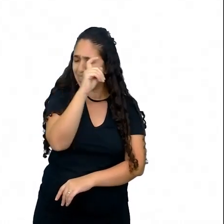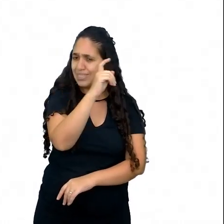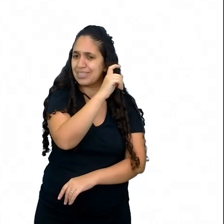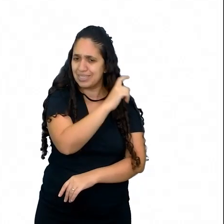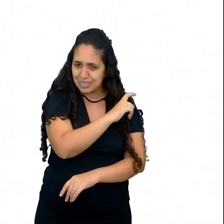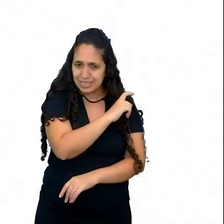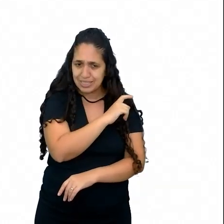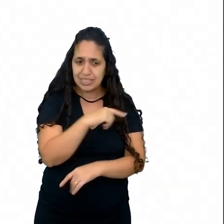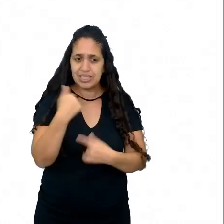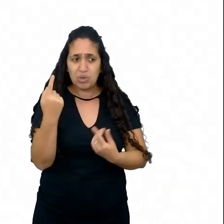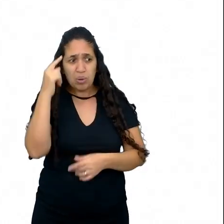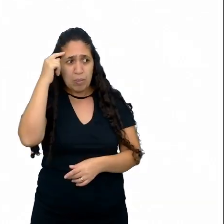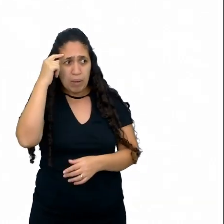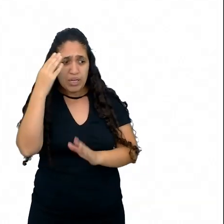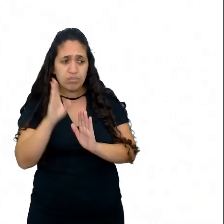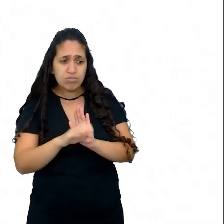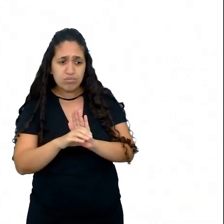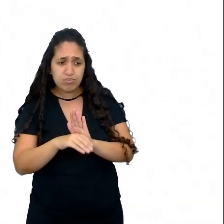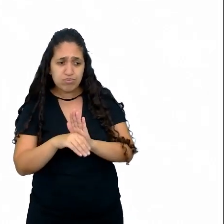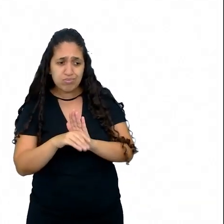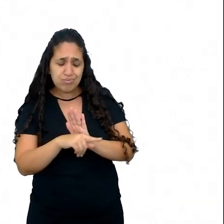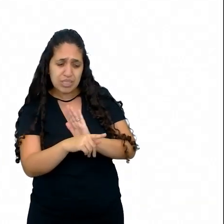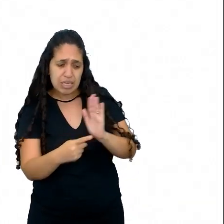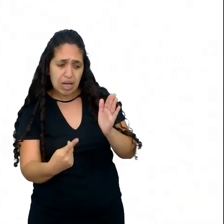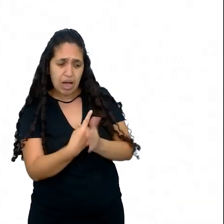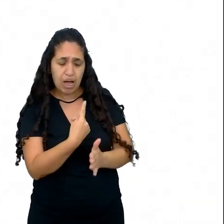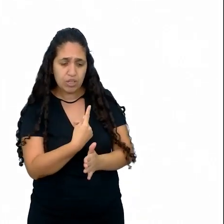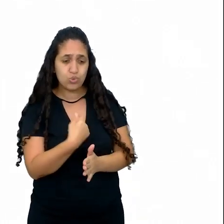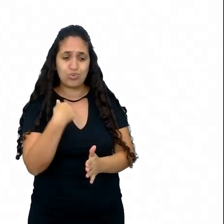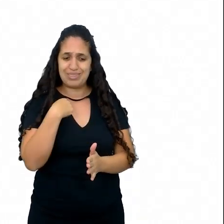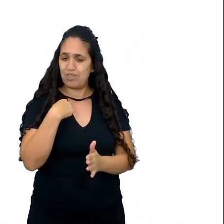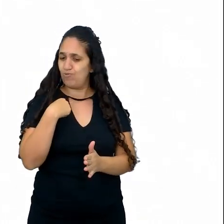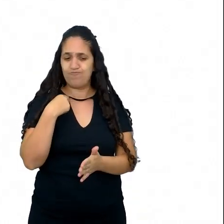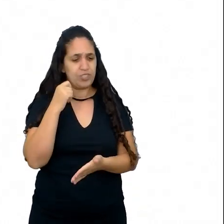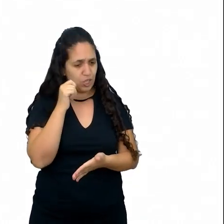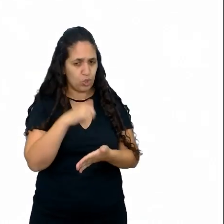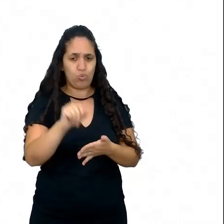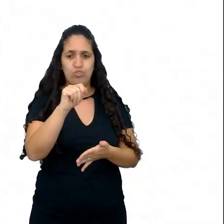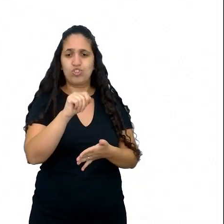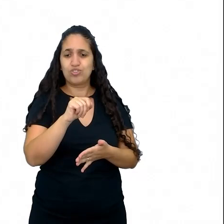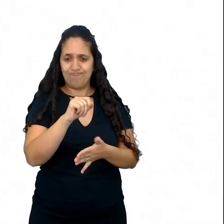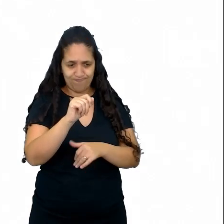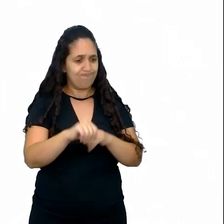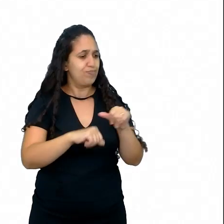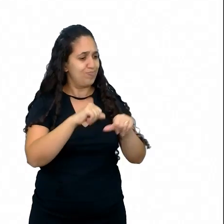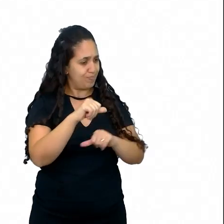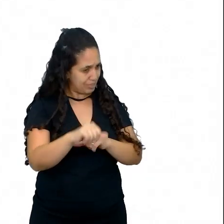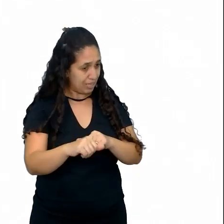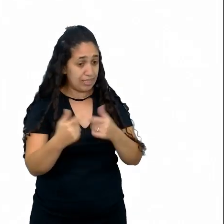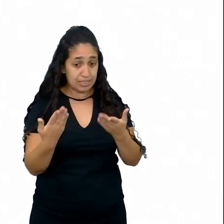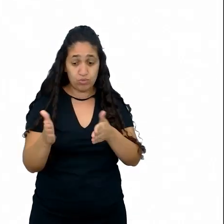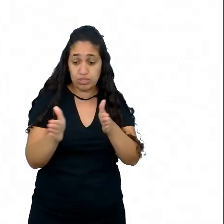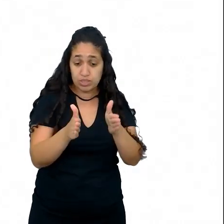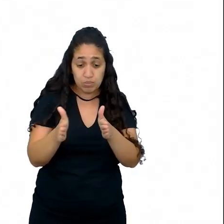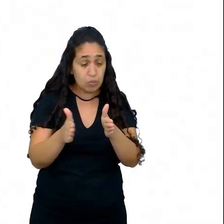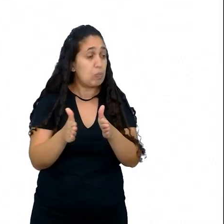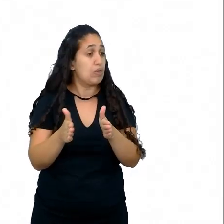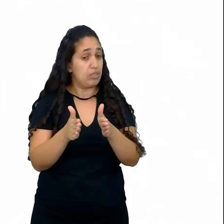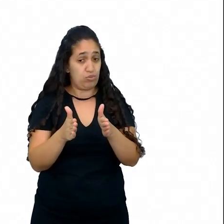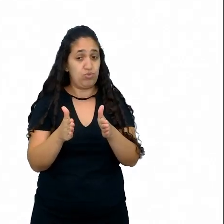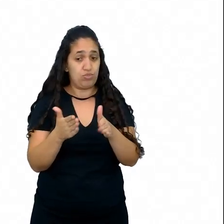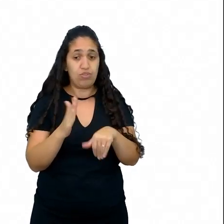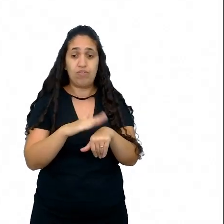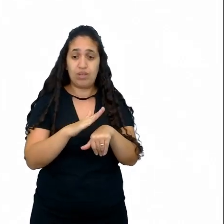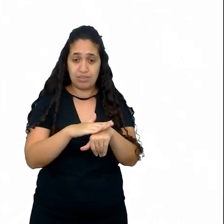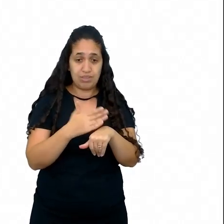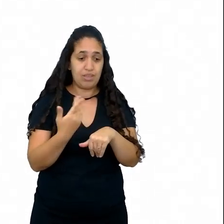nesse conceito. Se tiver algum conceito que está errado, eu tenho que corrigir esse conceito. Então, essa hora que nós temos aí, na hora de nós realizarmos o